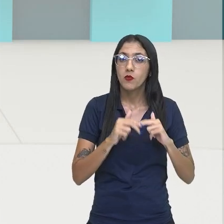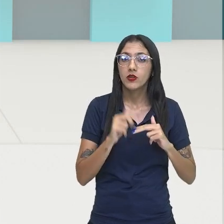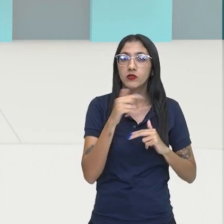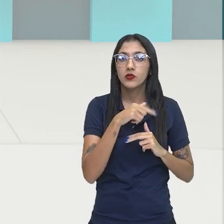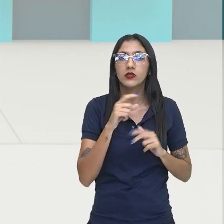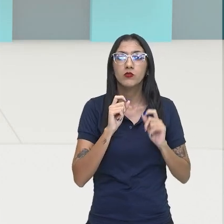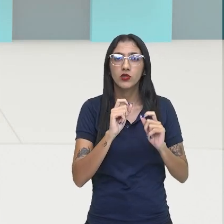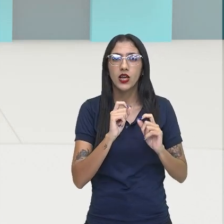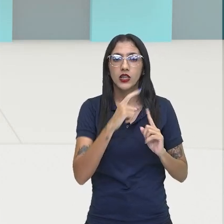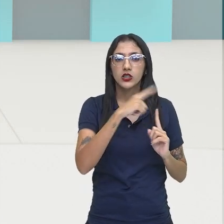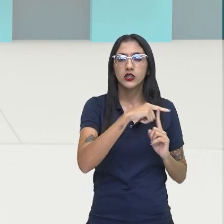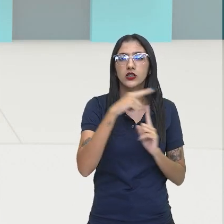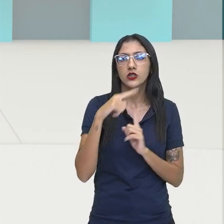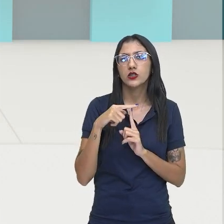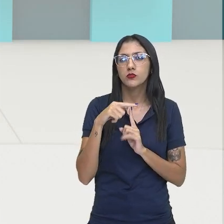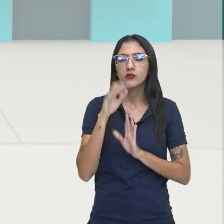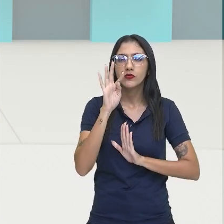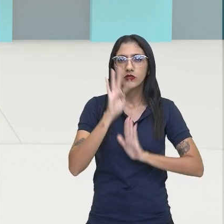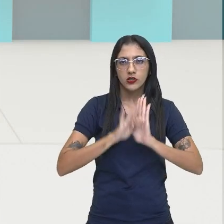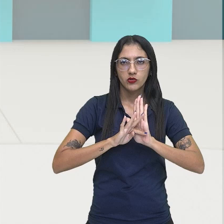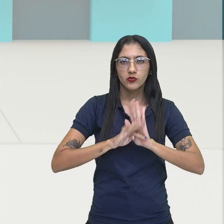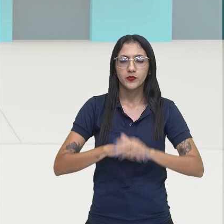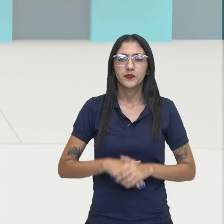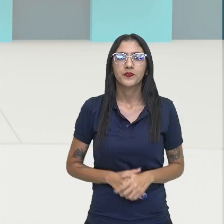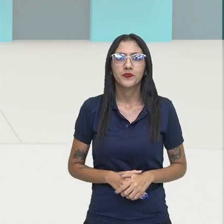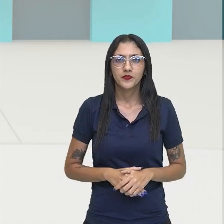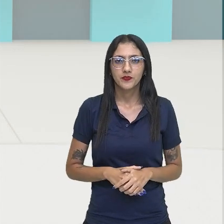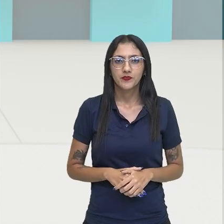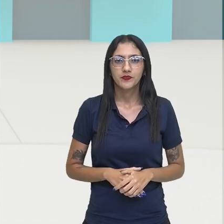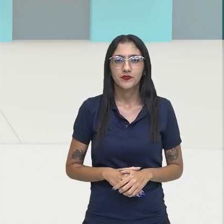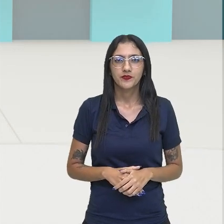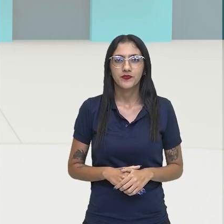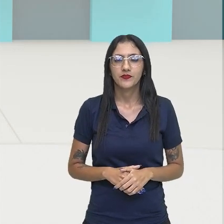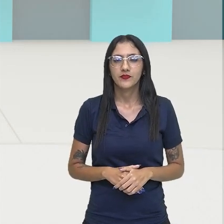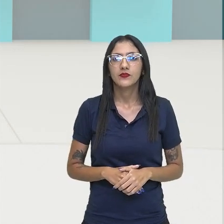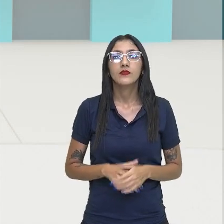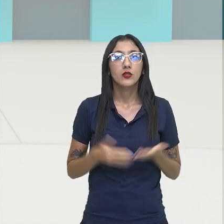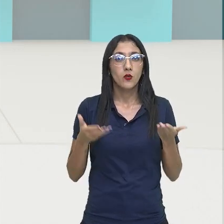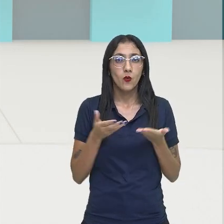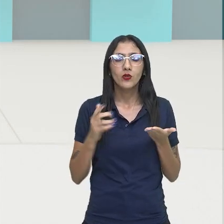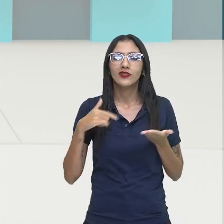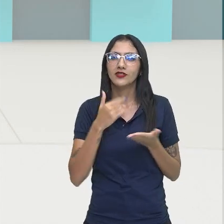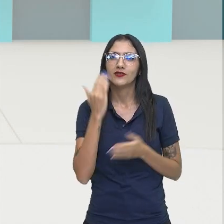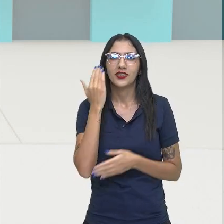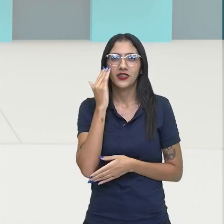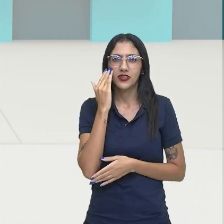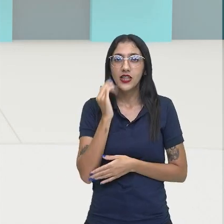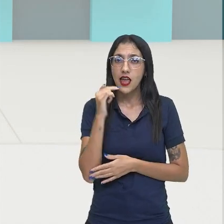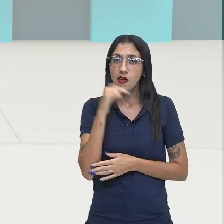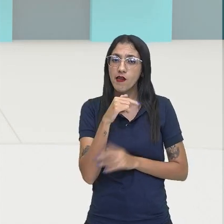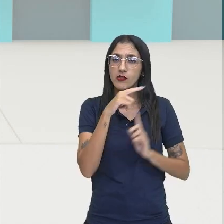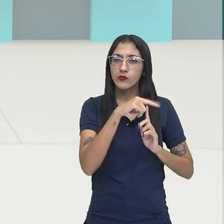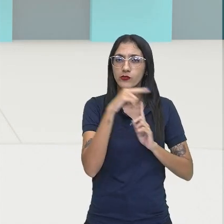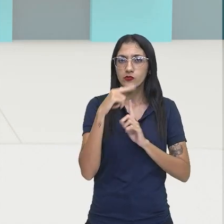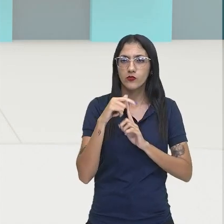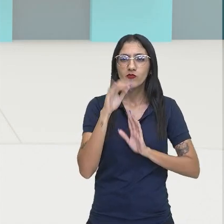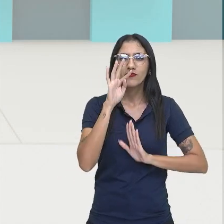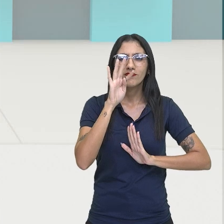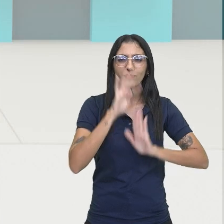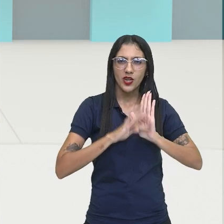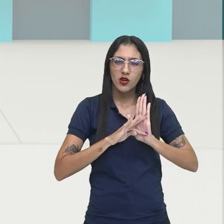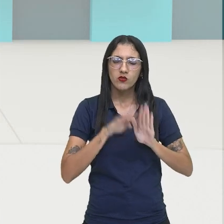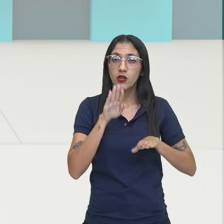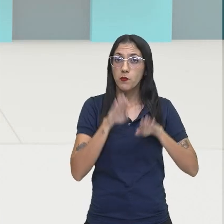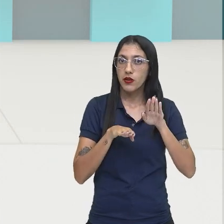chamamos de tipos textuais. E nós vamos entender que tipos textuais, conforme